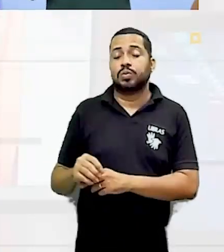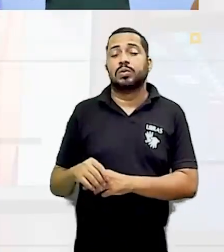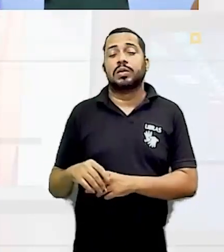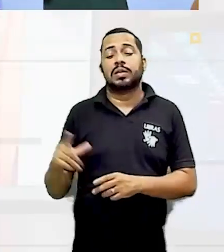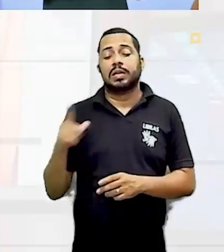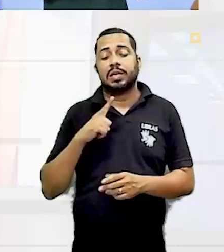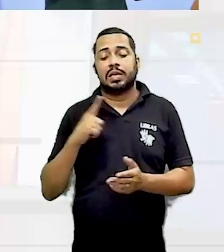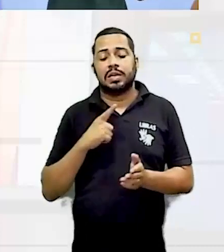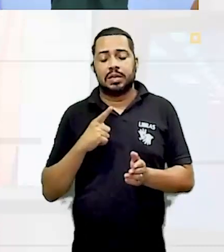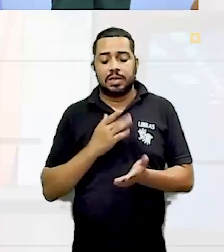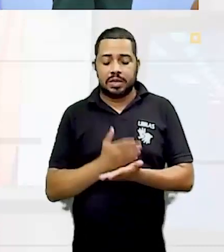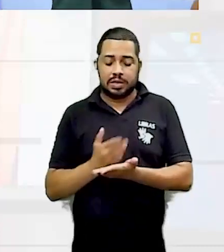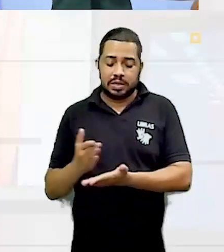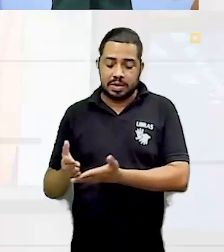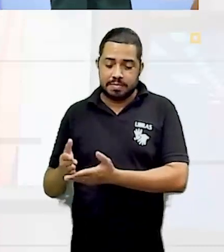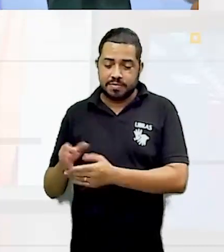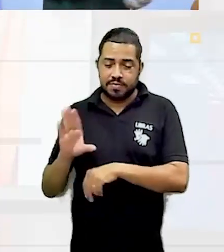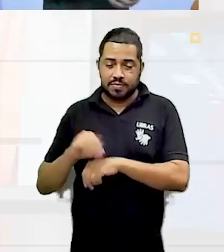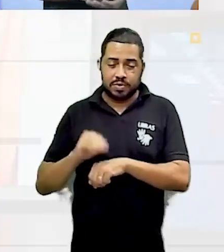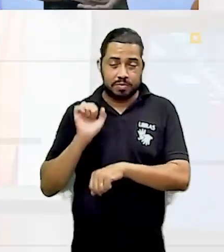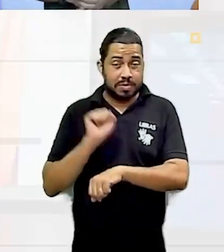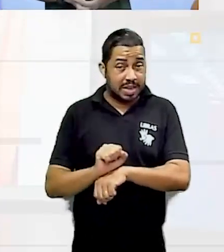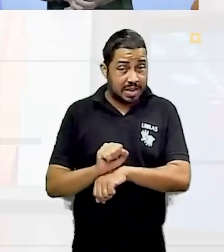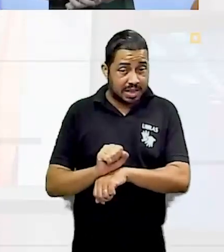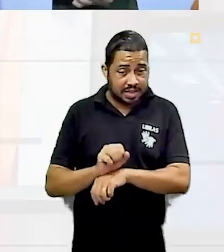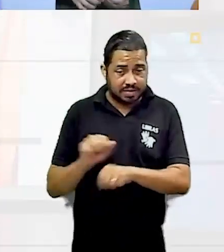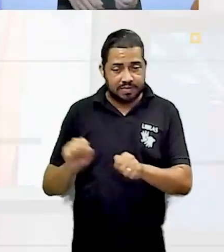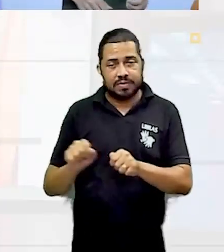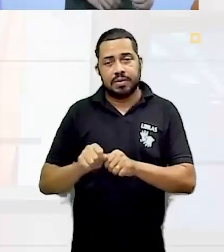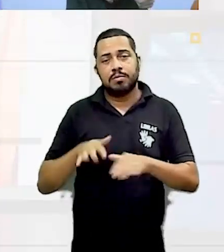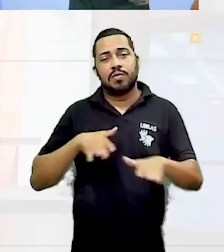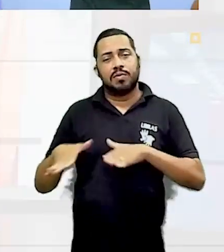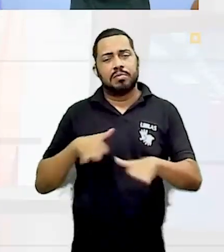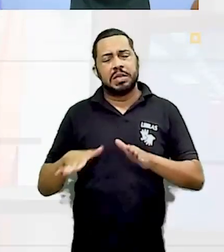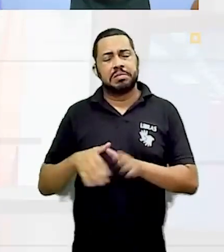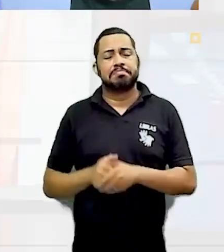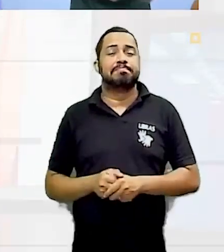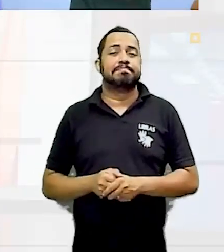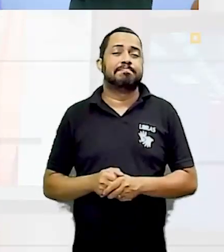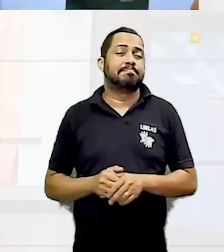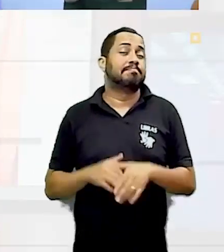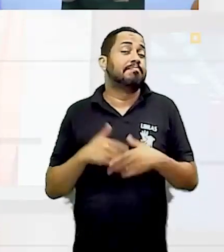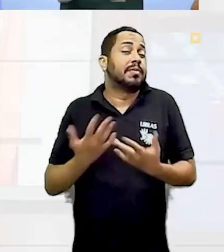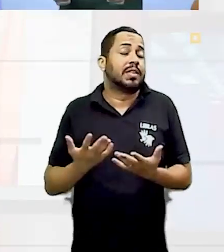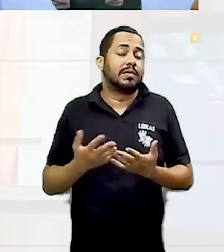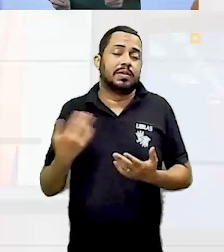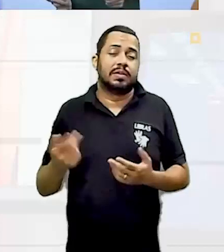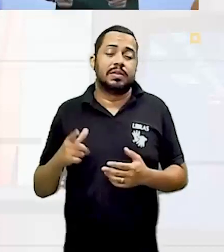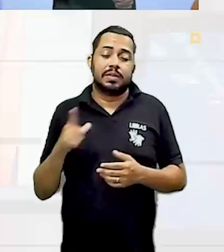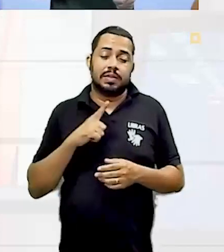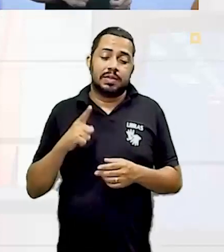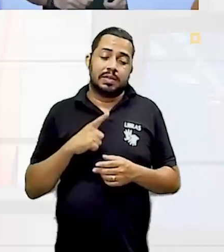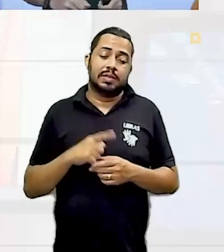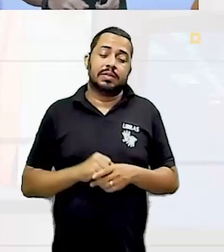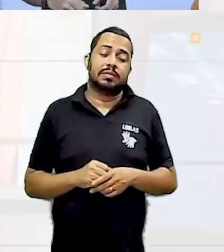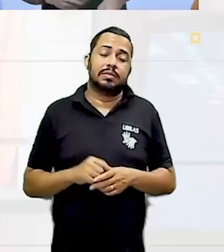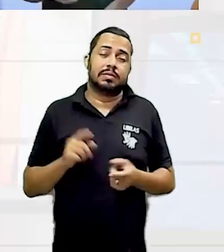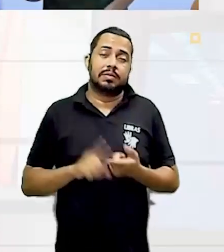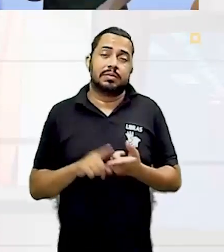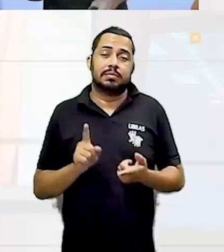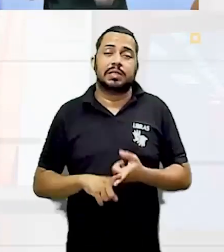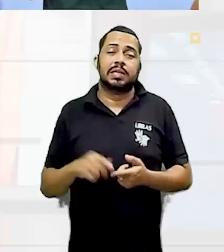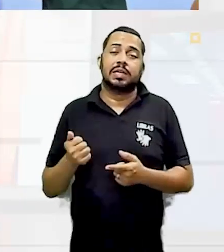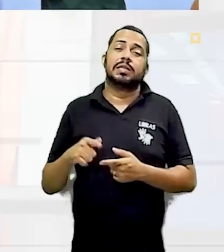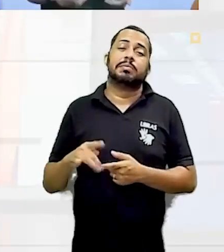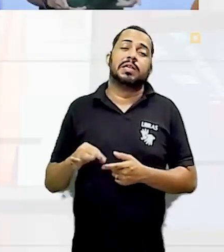paradas produzindo movimento. Tá, mas que mais a gente tem? Bom, a gente também tem